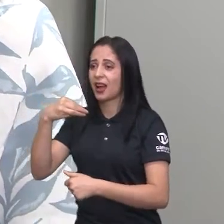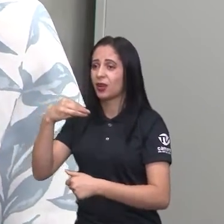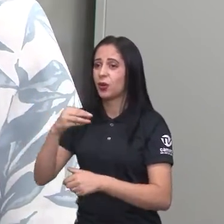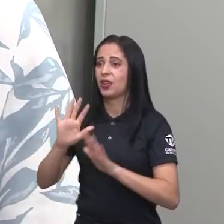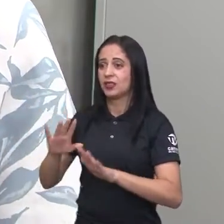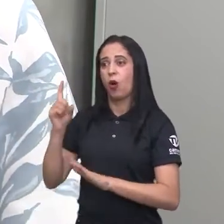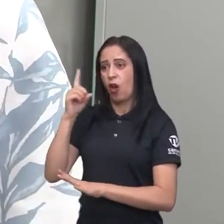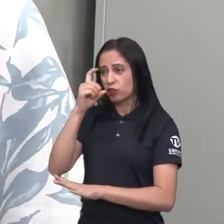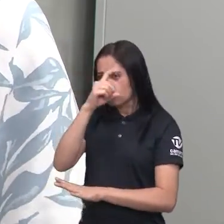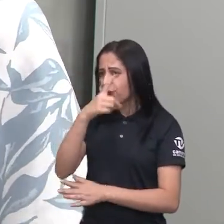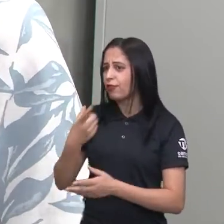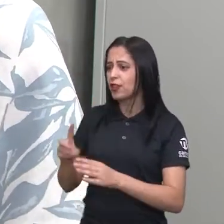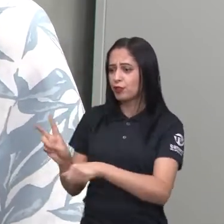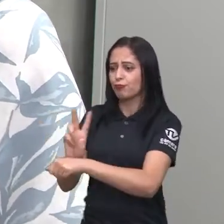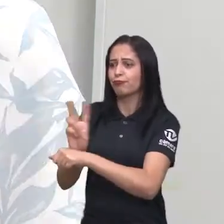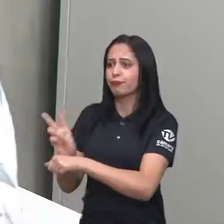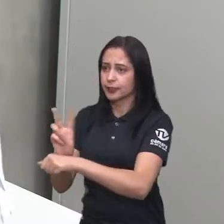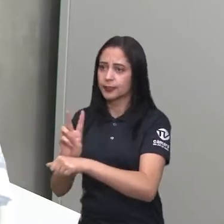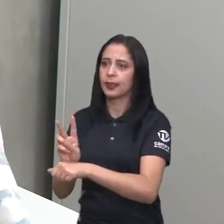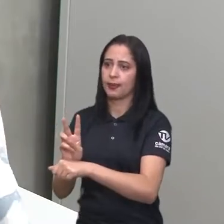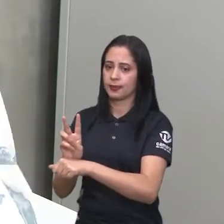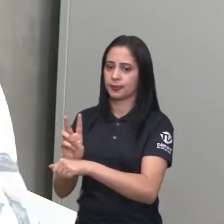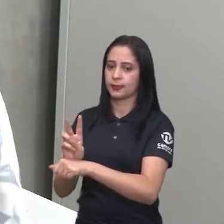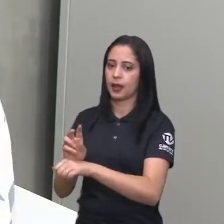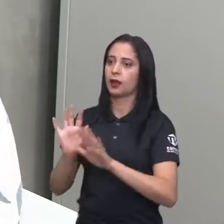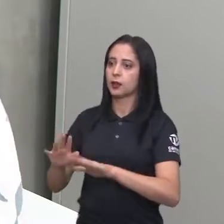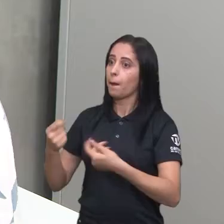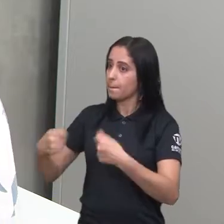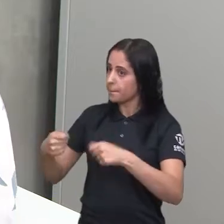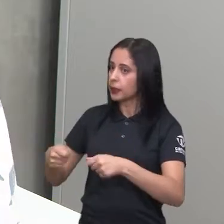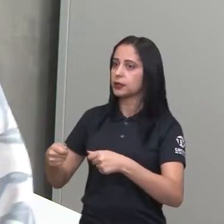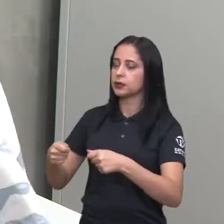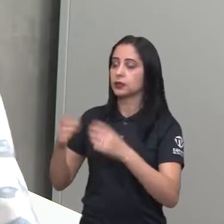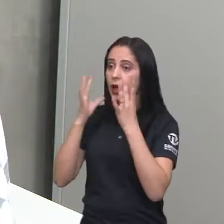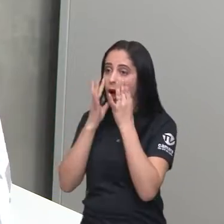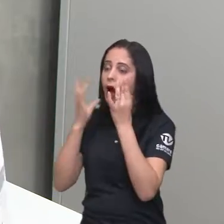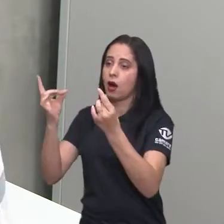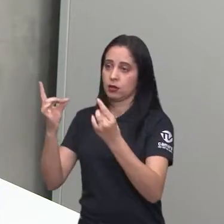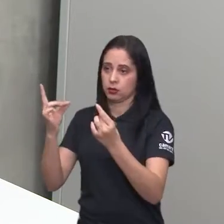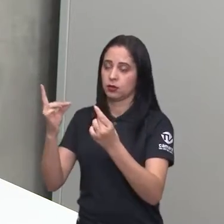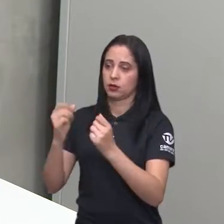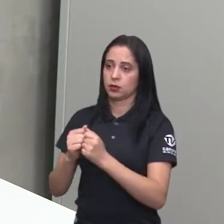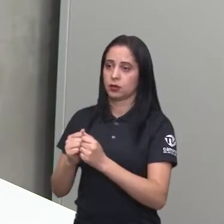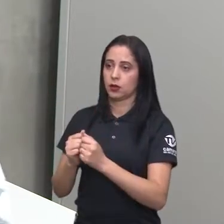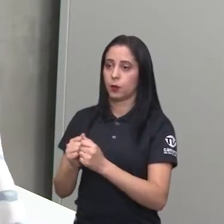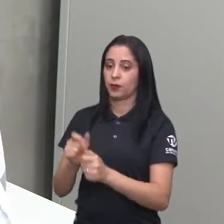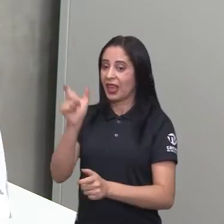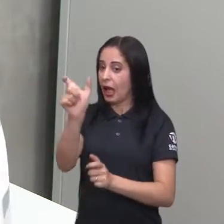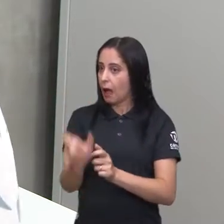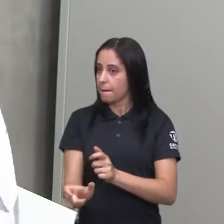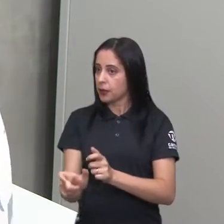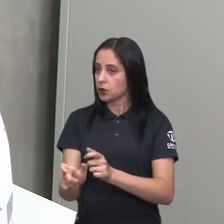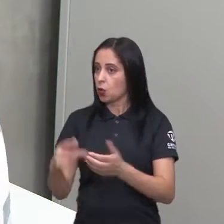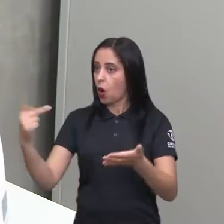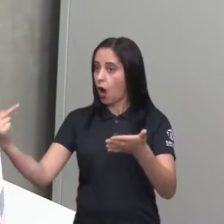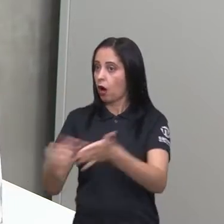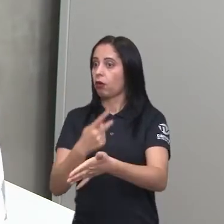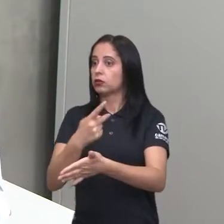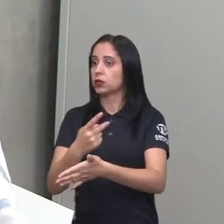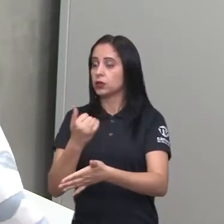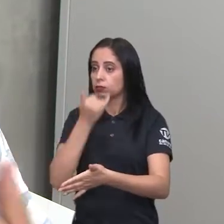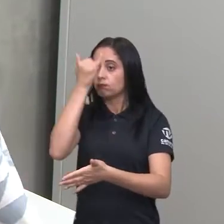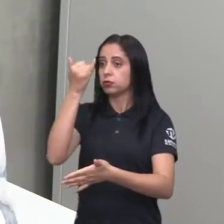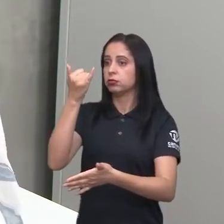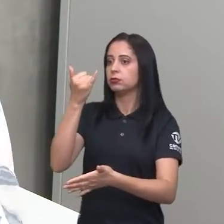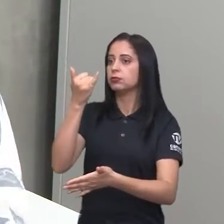muita dificuldade para fazer fiscalização. E nós precisamos fazer sempre um alerta, porque as pessoas que sofrem